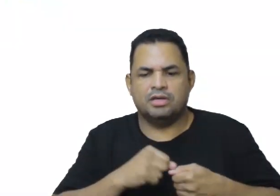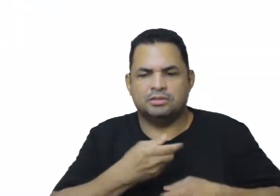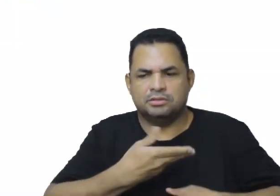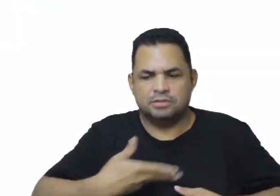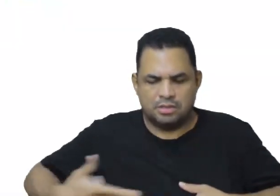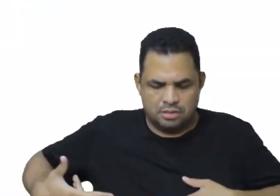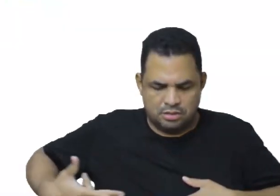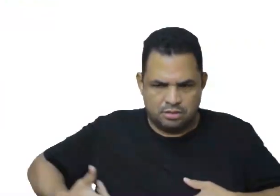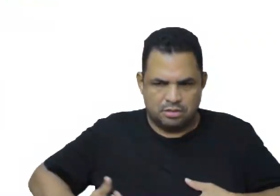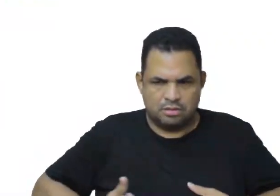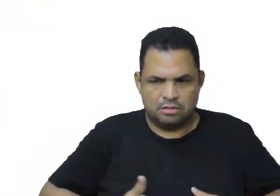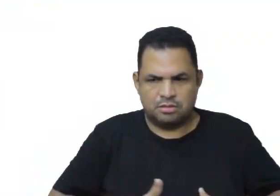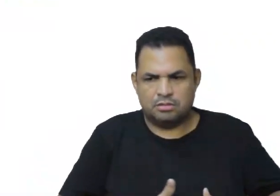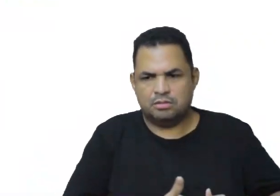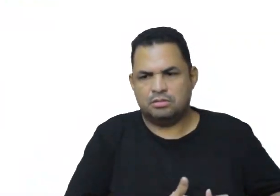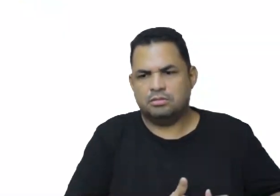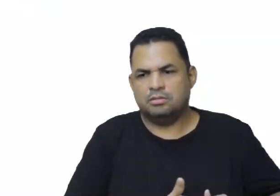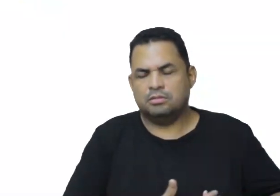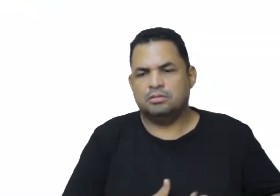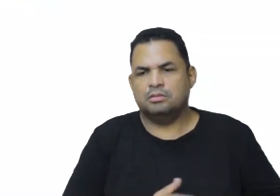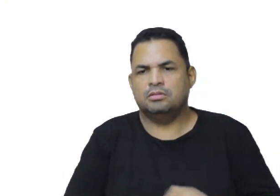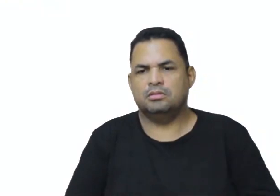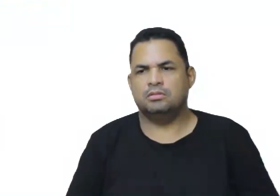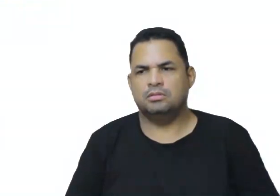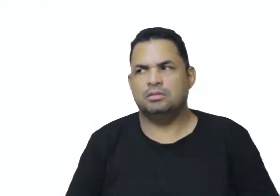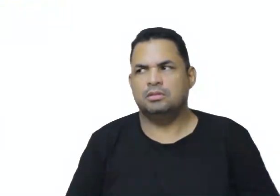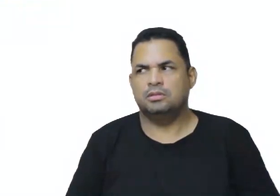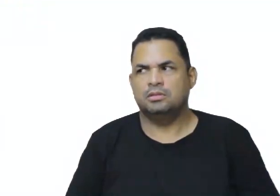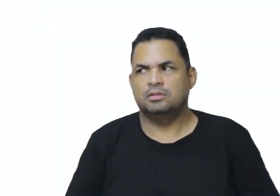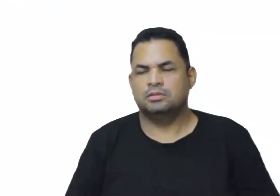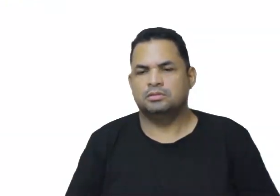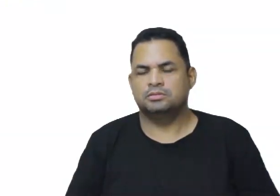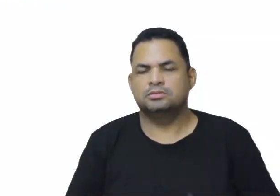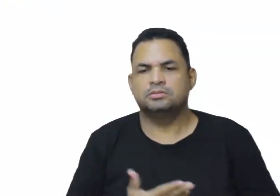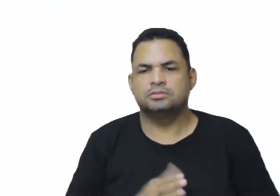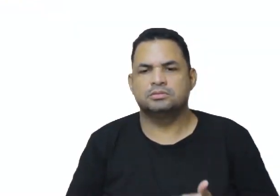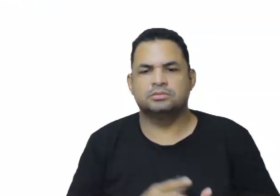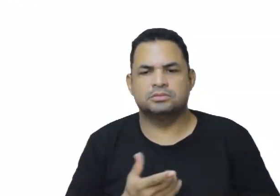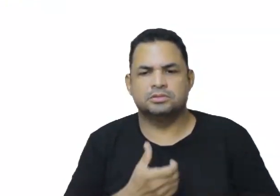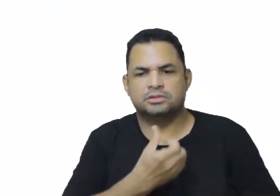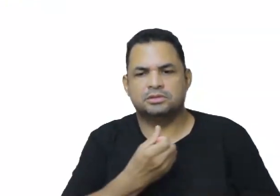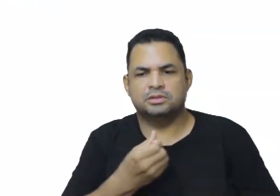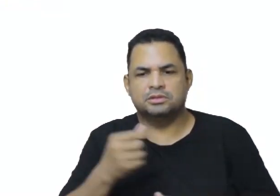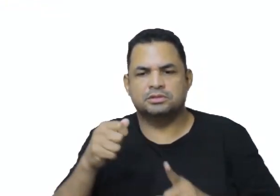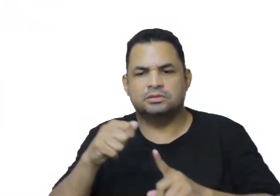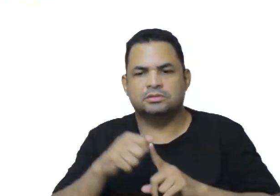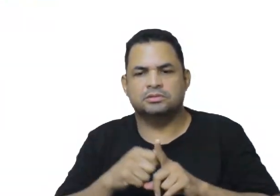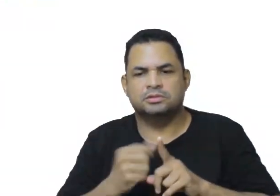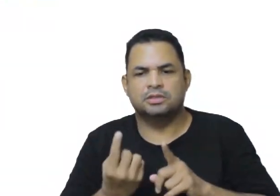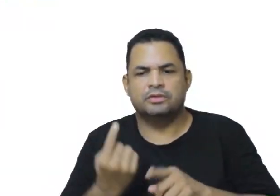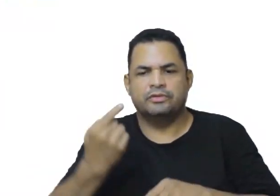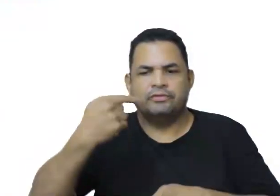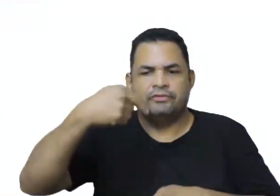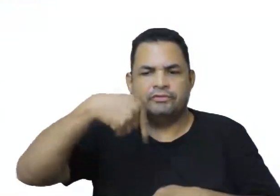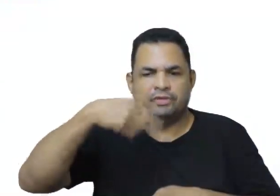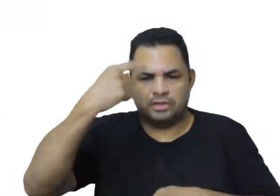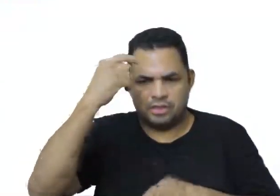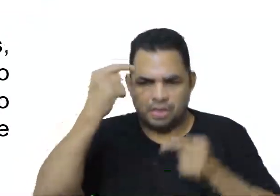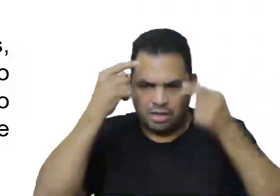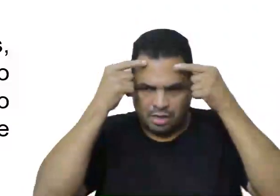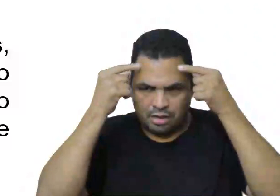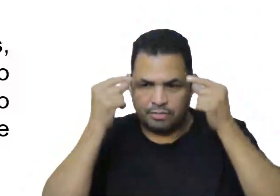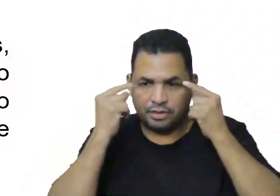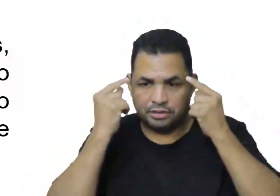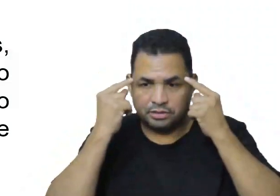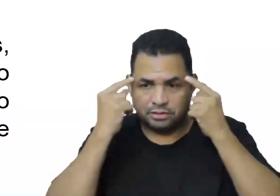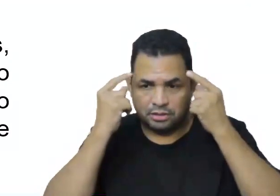que é aquele nascimento por cirurgia, né? Mas a gente está vendo aqui, ó, com 6 meses ele já vira a cabeça para preparar para o